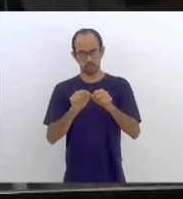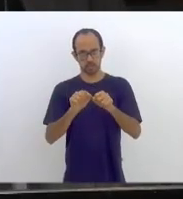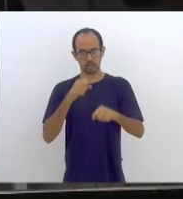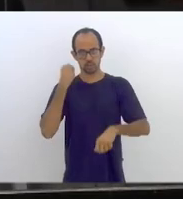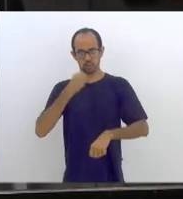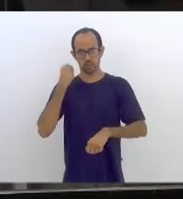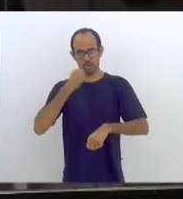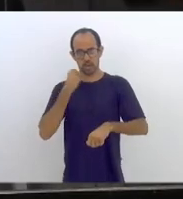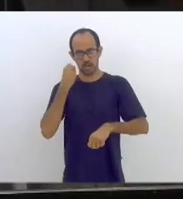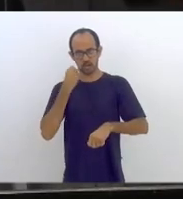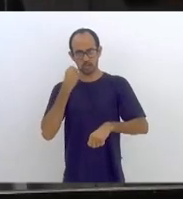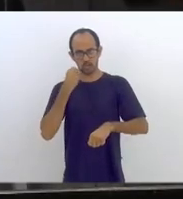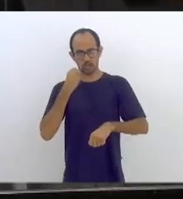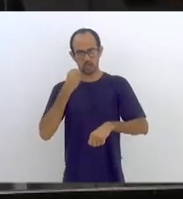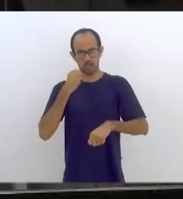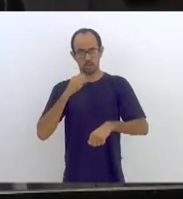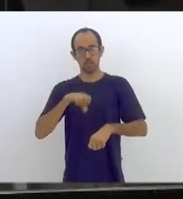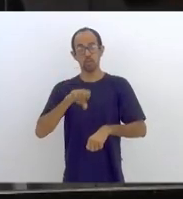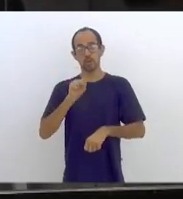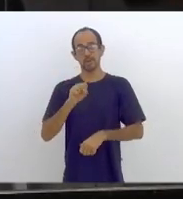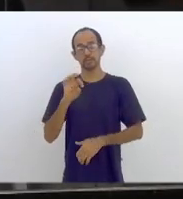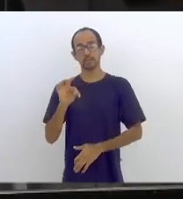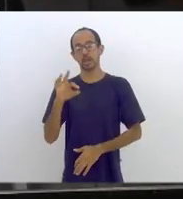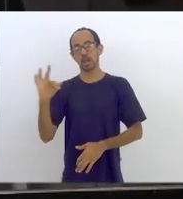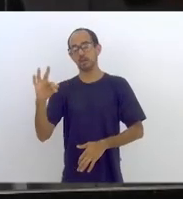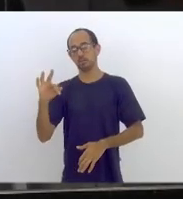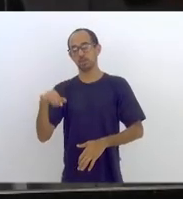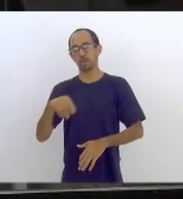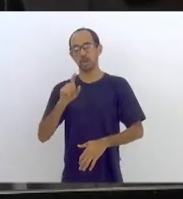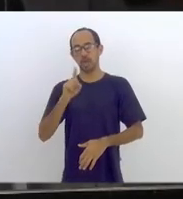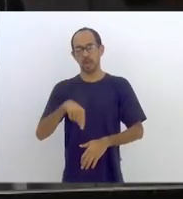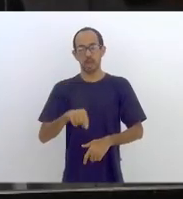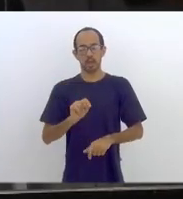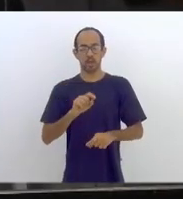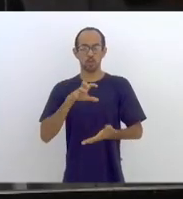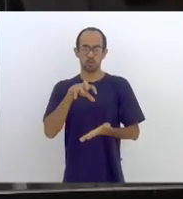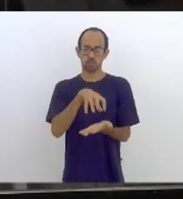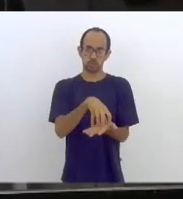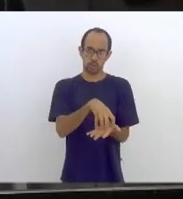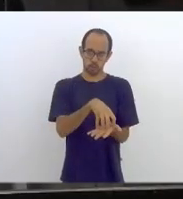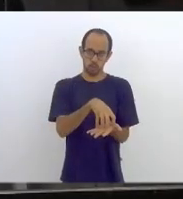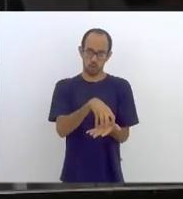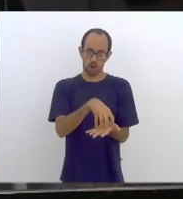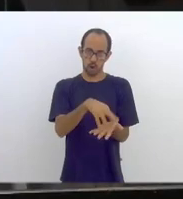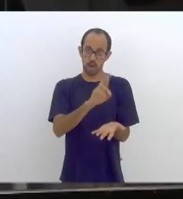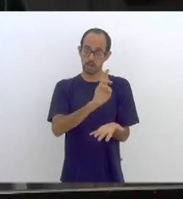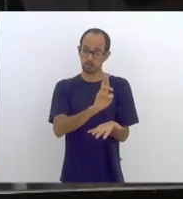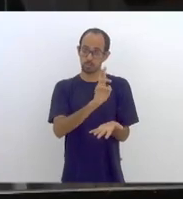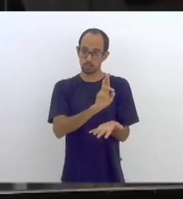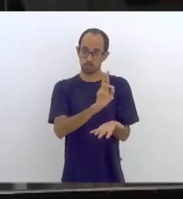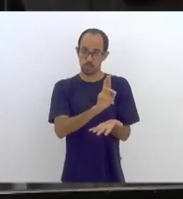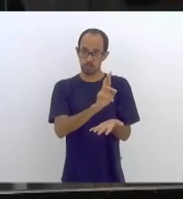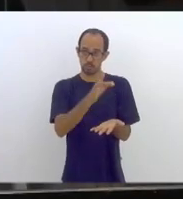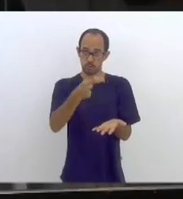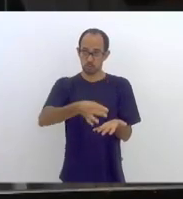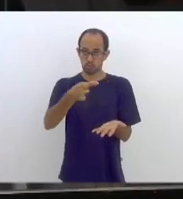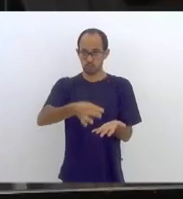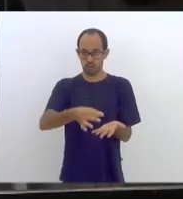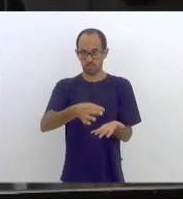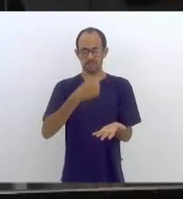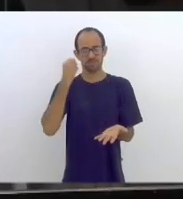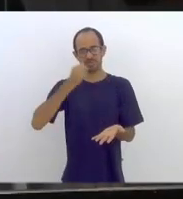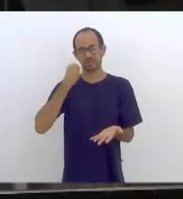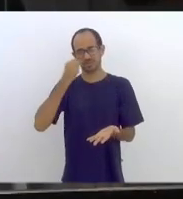enquanto o STF era o meu era o órgão responsável pelo julgamento dos senadores